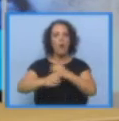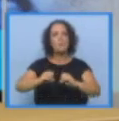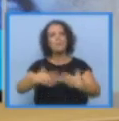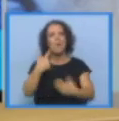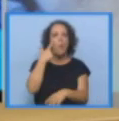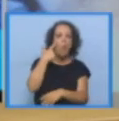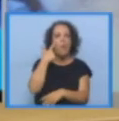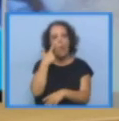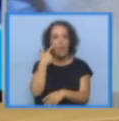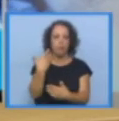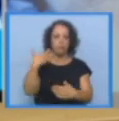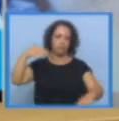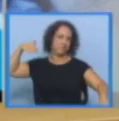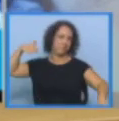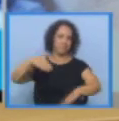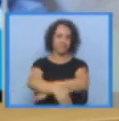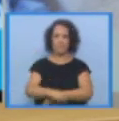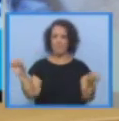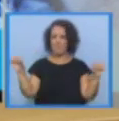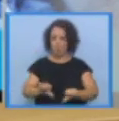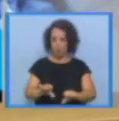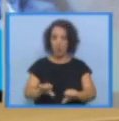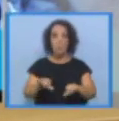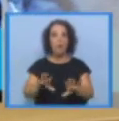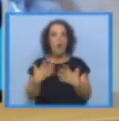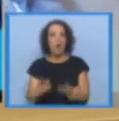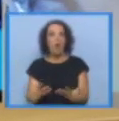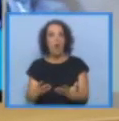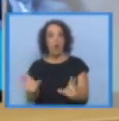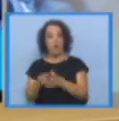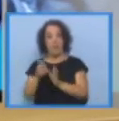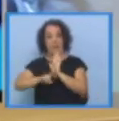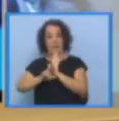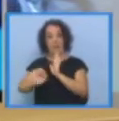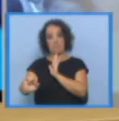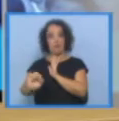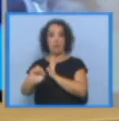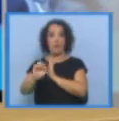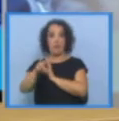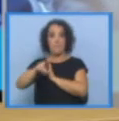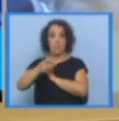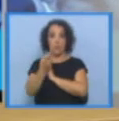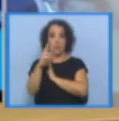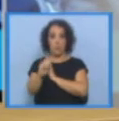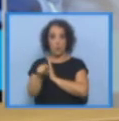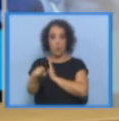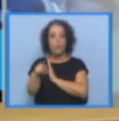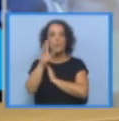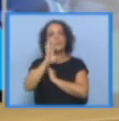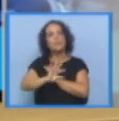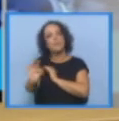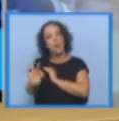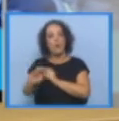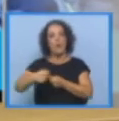e agora ao descalabro total. E agora o regime de Maduro é basicamente tentar